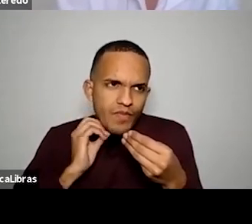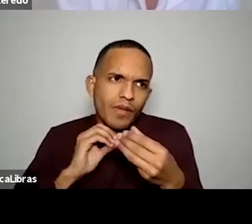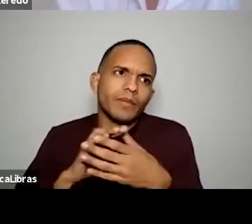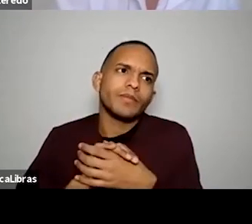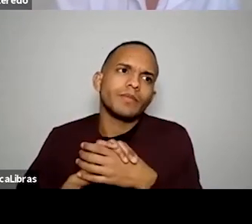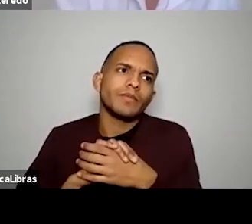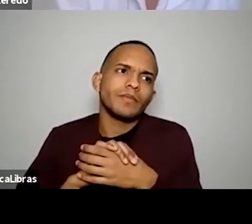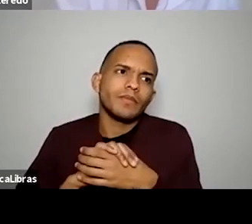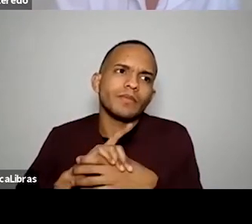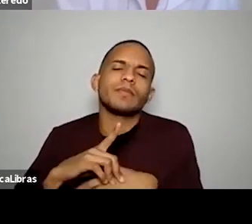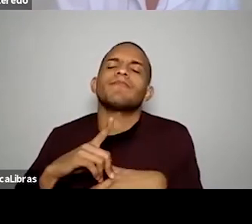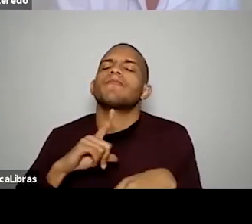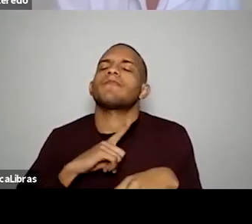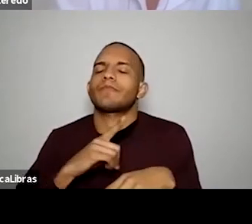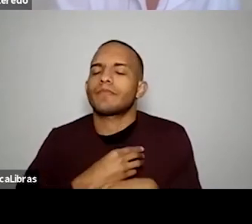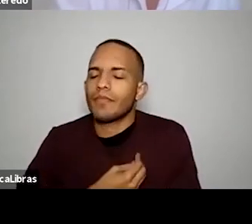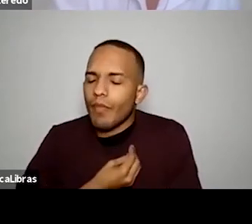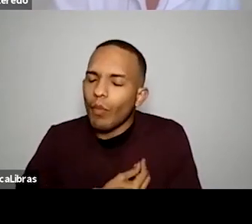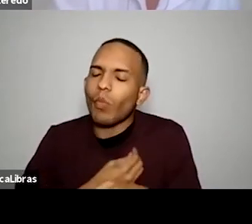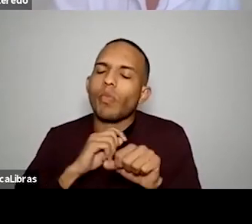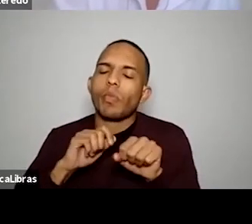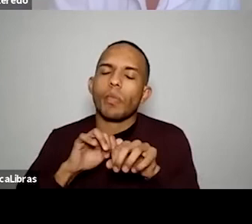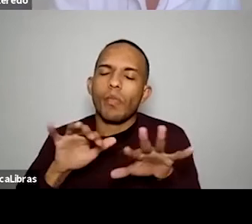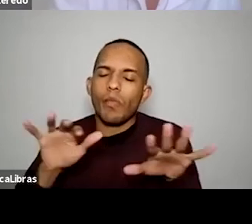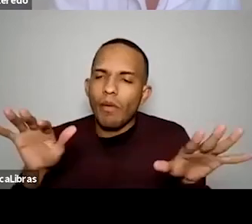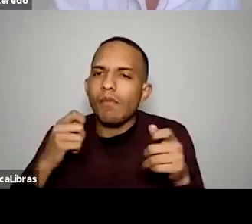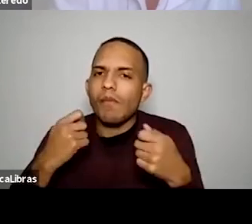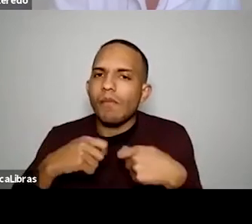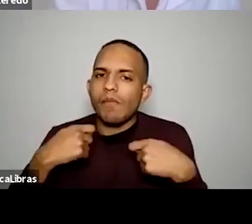ele tem que existir, ele tem que ser divulgado, ele tem que ser